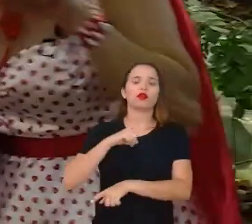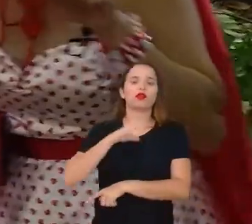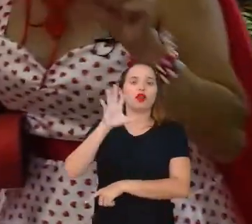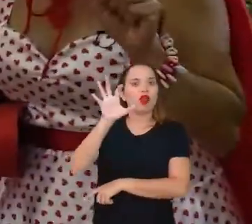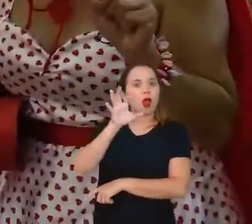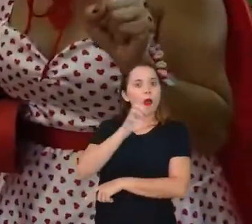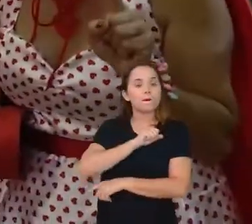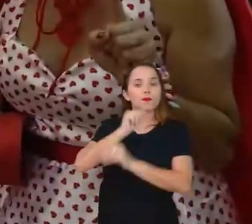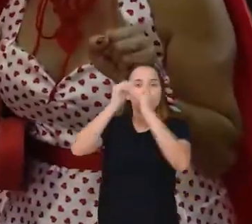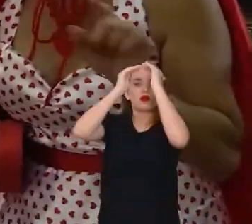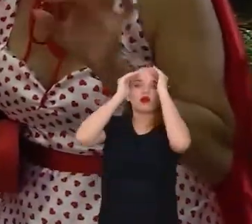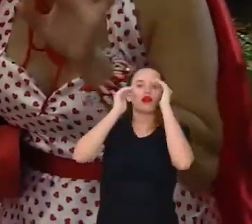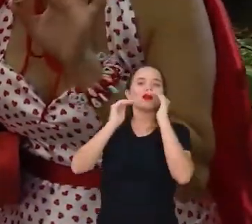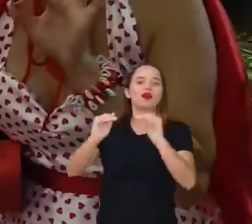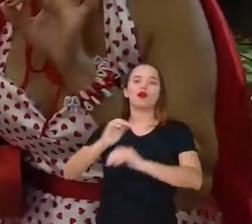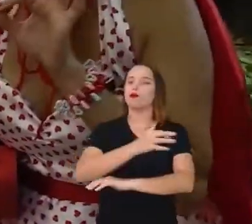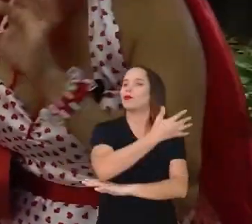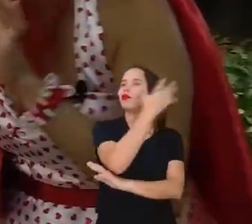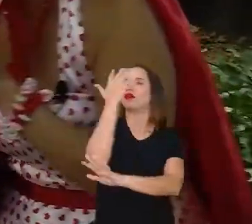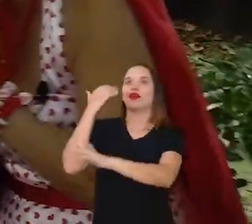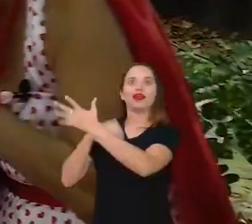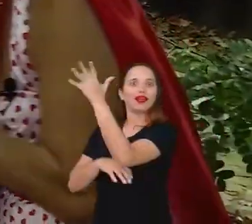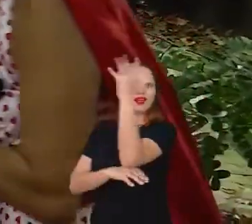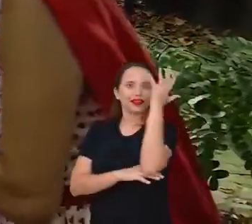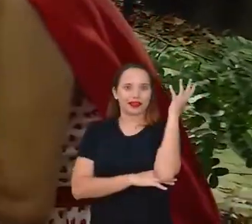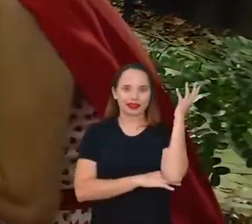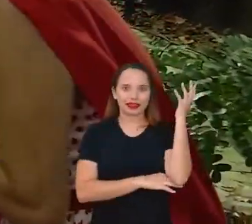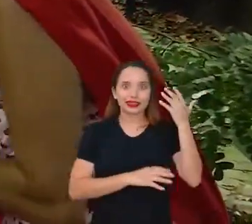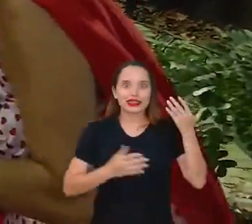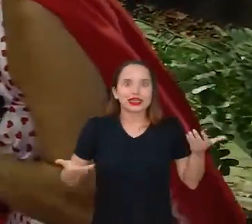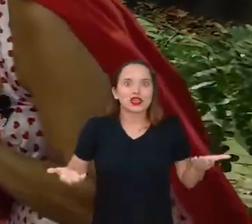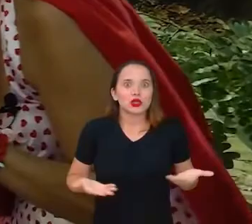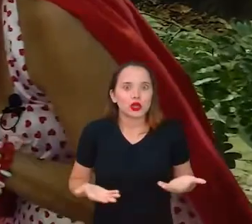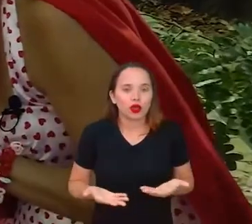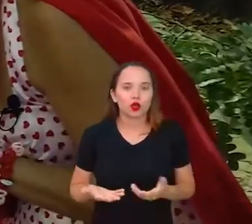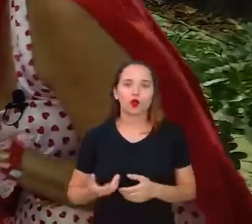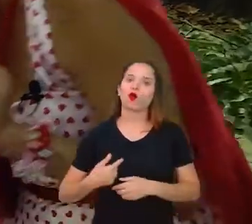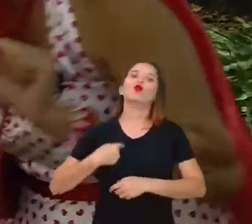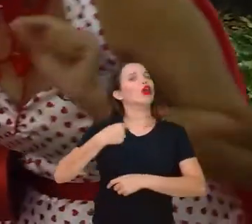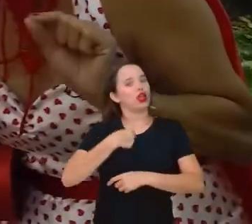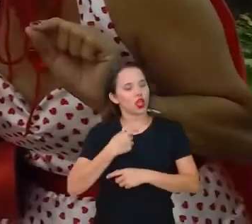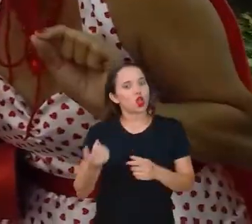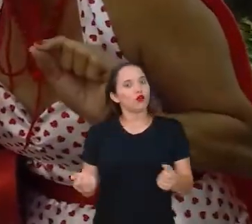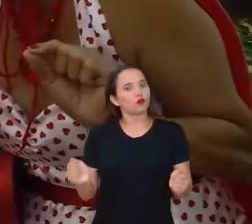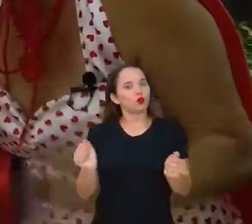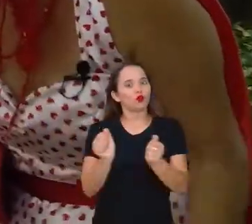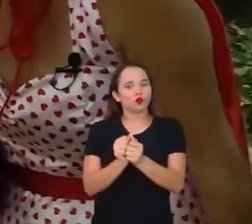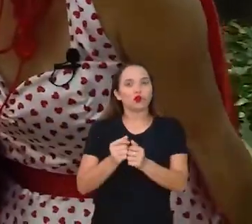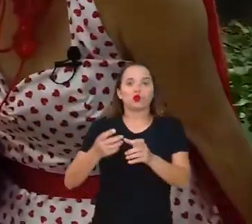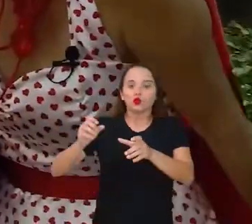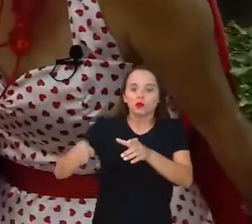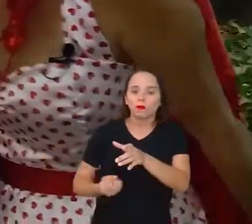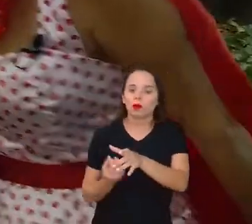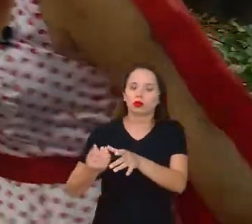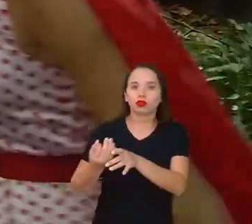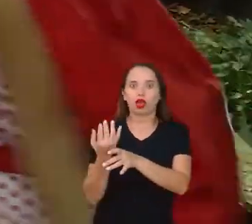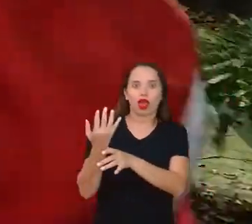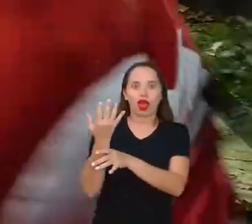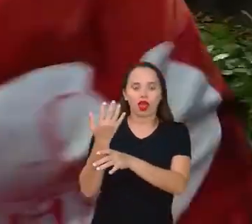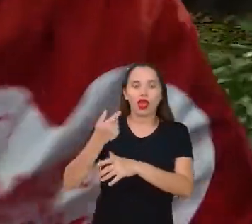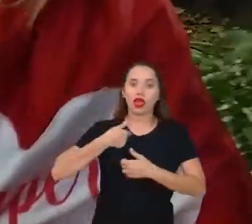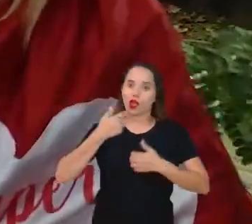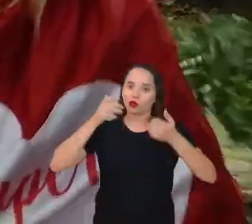respeito com a natureza. E agora eu vou do jeito que vocês plantaram, como eu sou